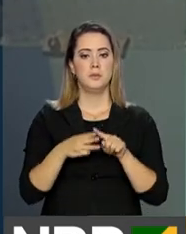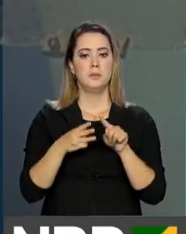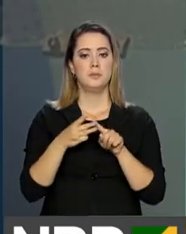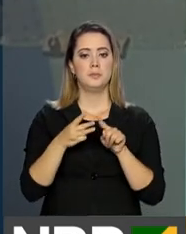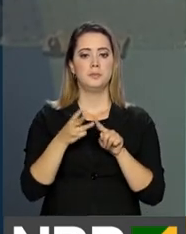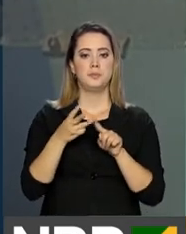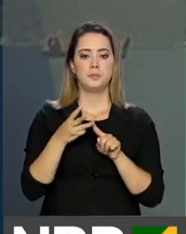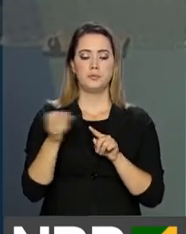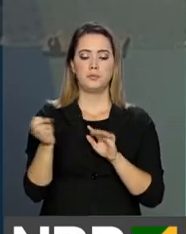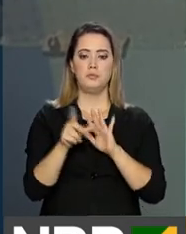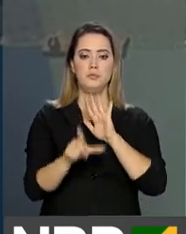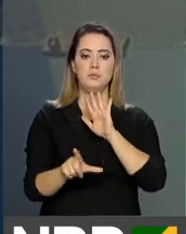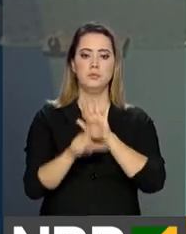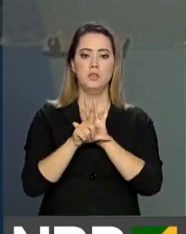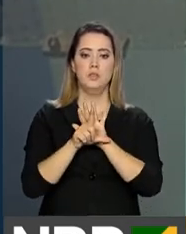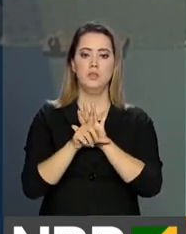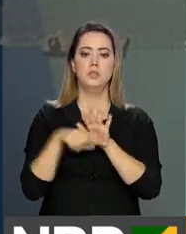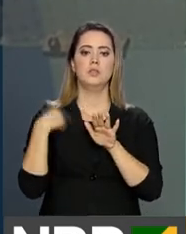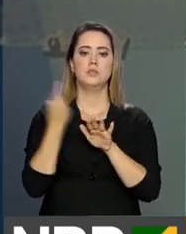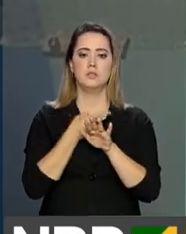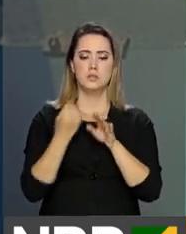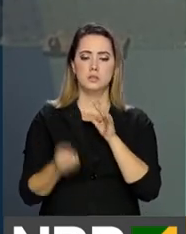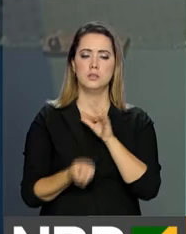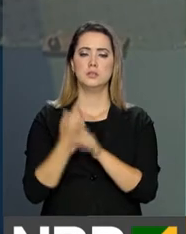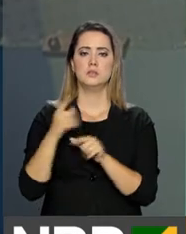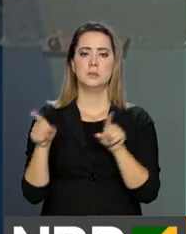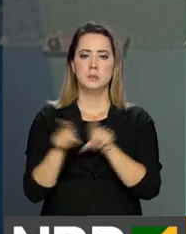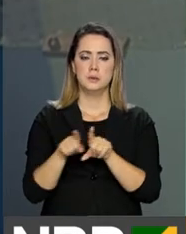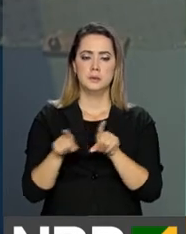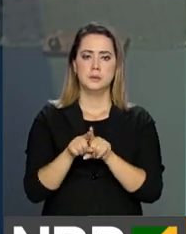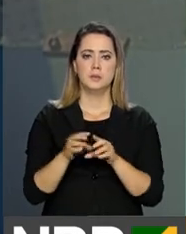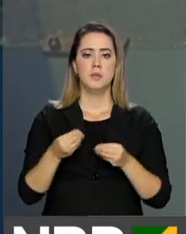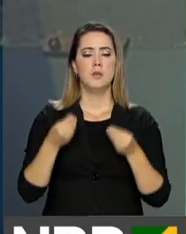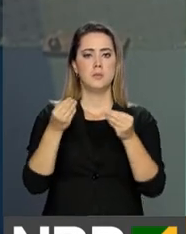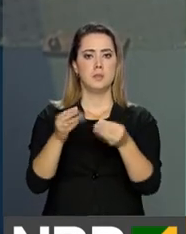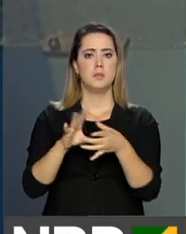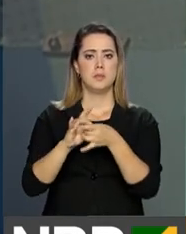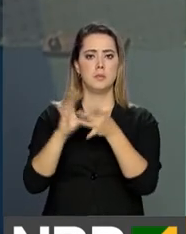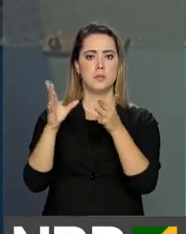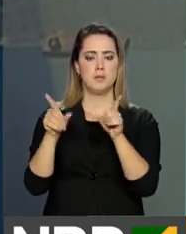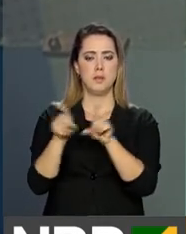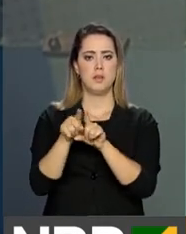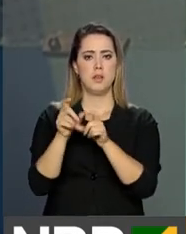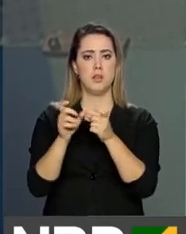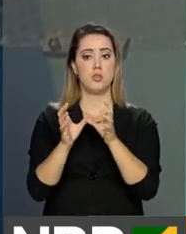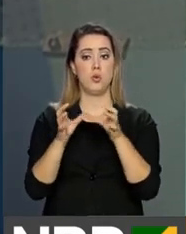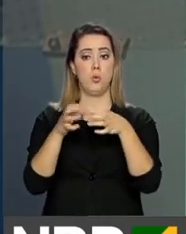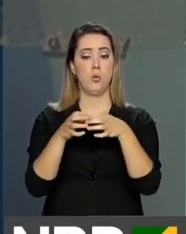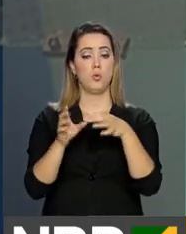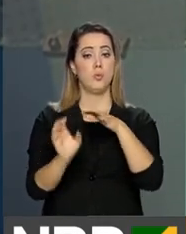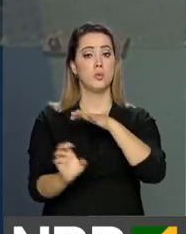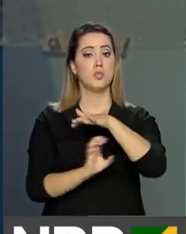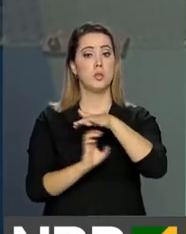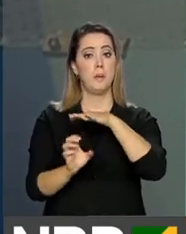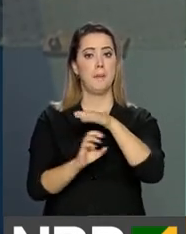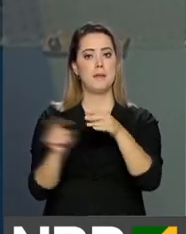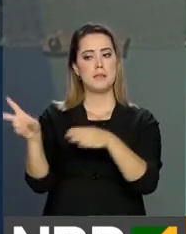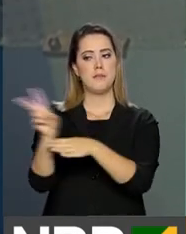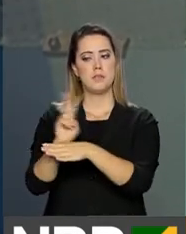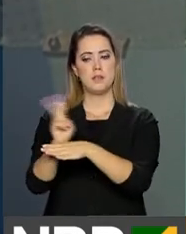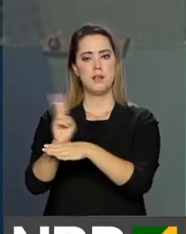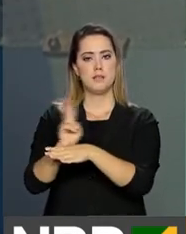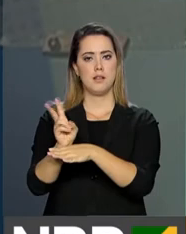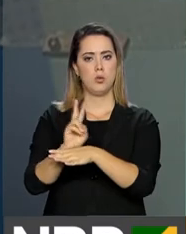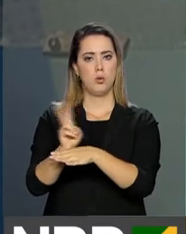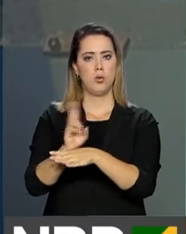três reformas, nós restituímos também autonomia às agências reguladoras e sancionamos a